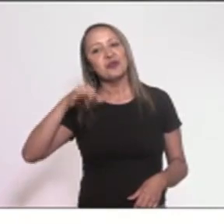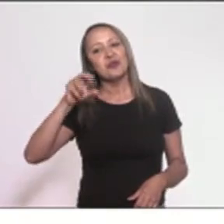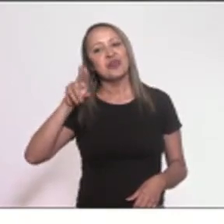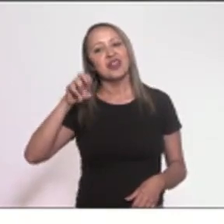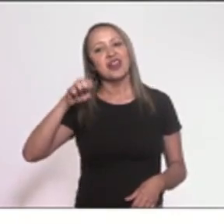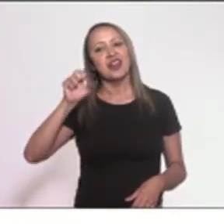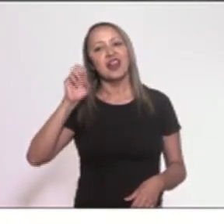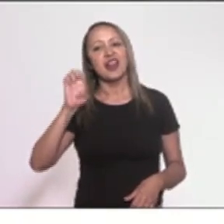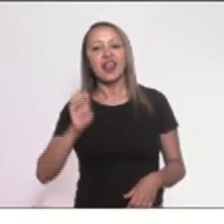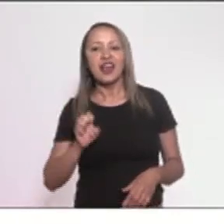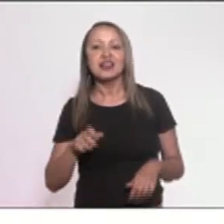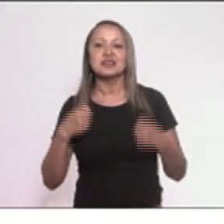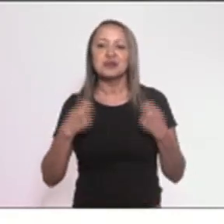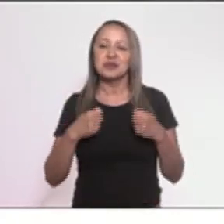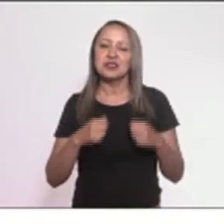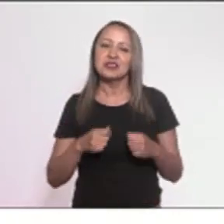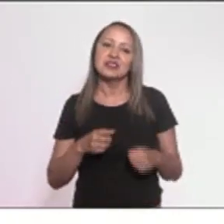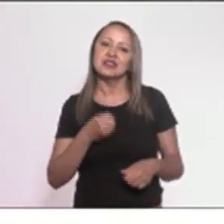botafoguense.